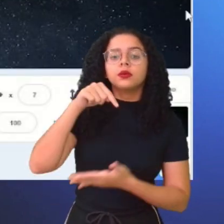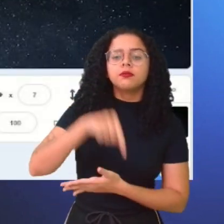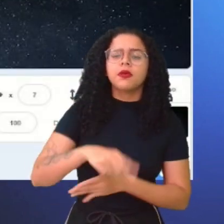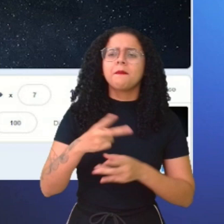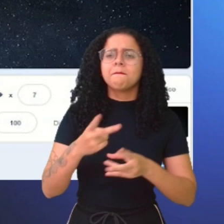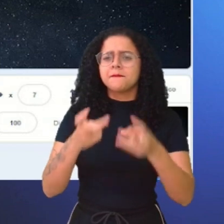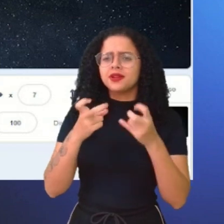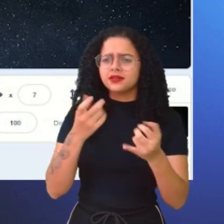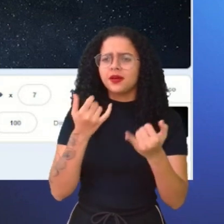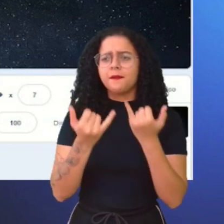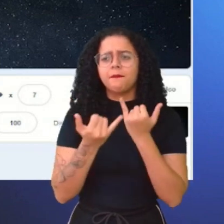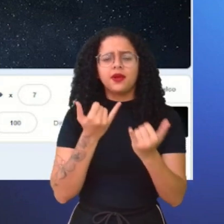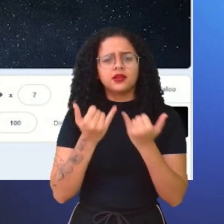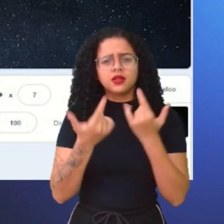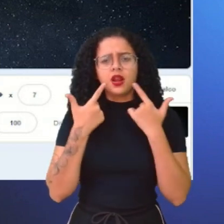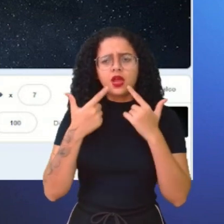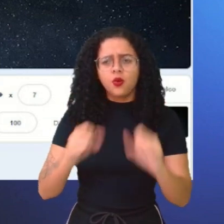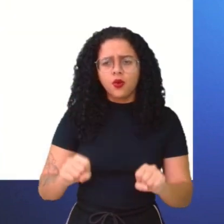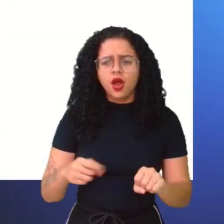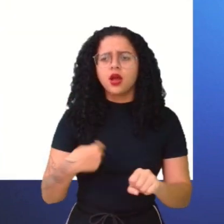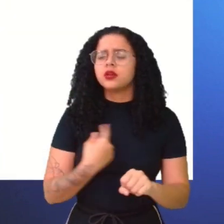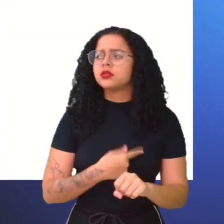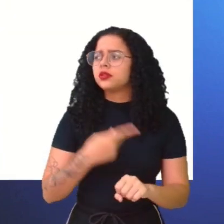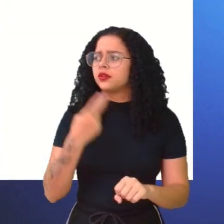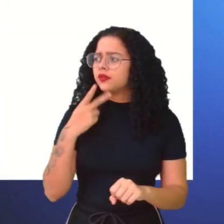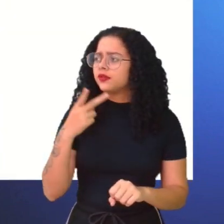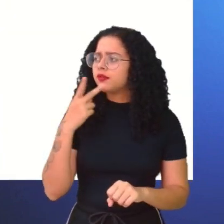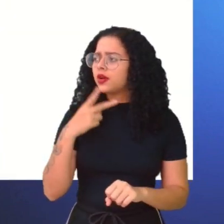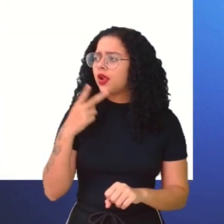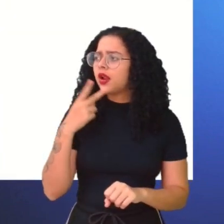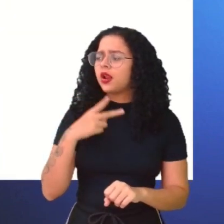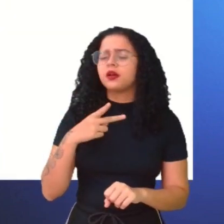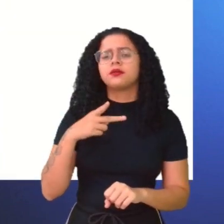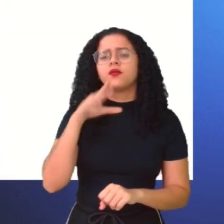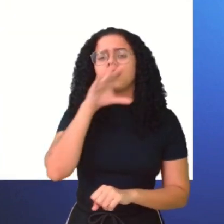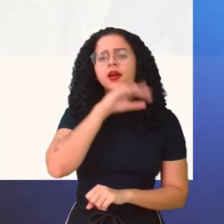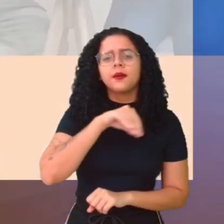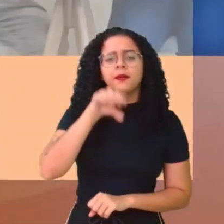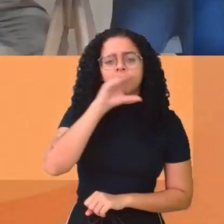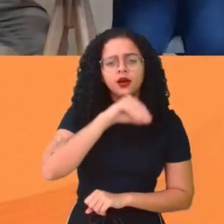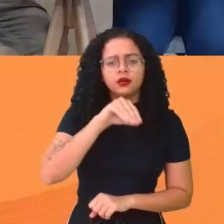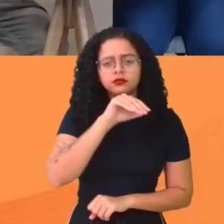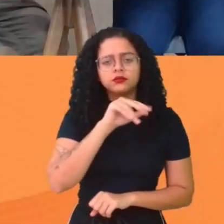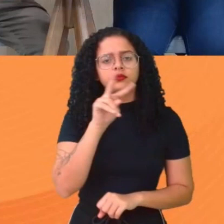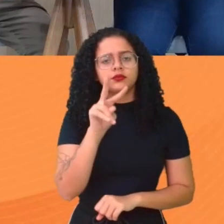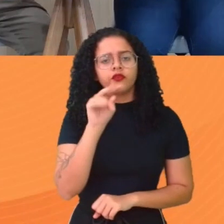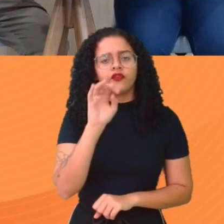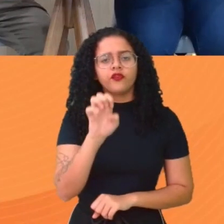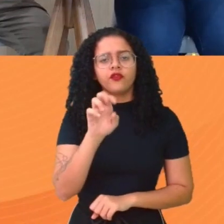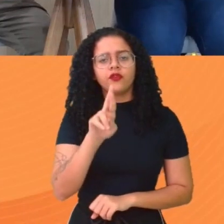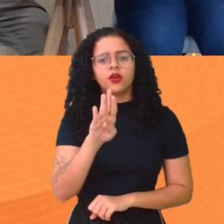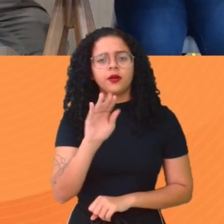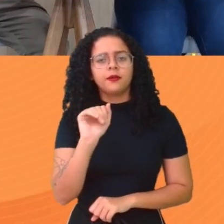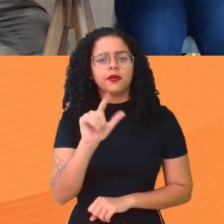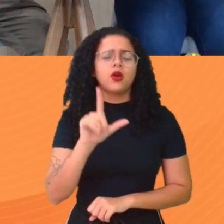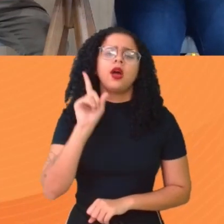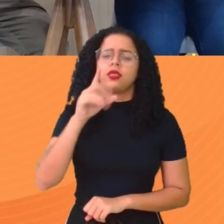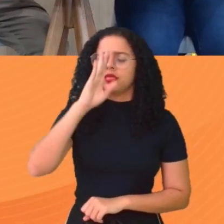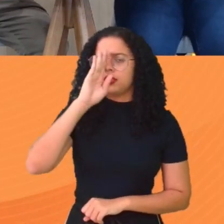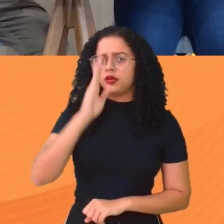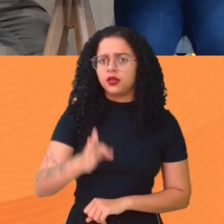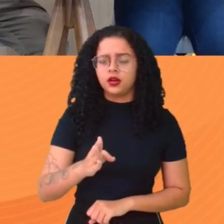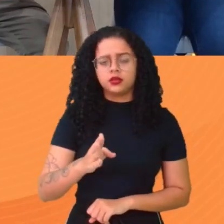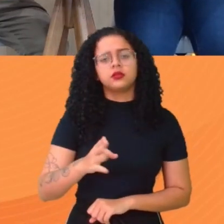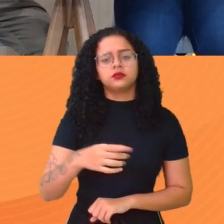foi bem parecido com a linguagem que a gente fala, como é que a gente chama aquela linguagem verbal. A linguagem verbal, exatamente. Bem, bem direta, né, para a